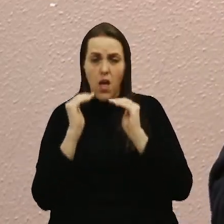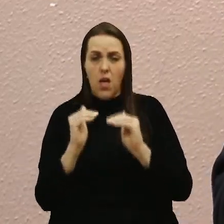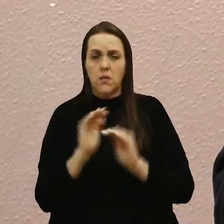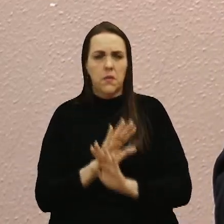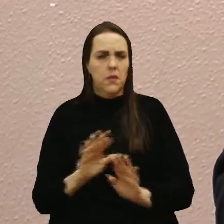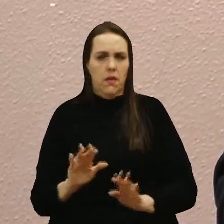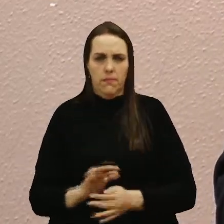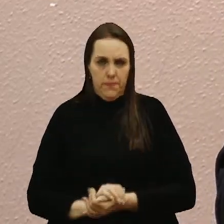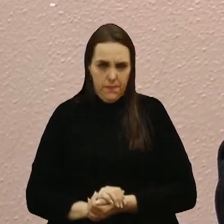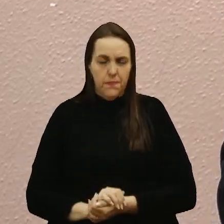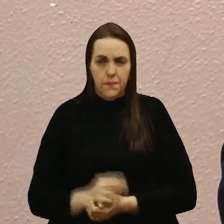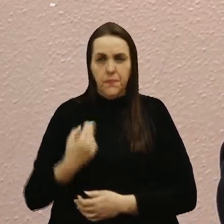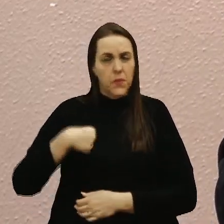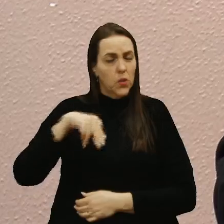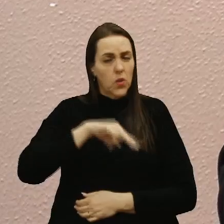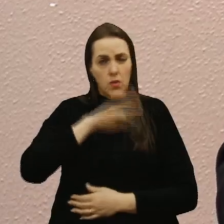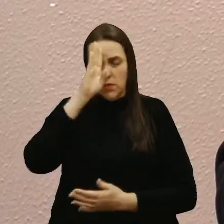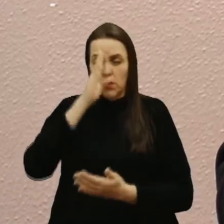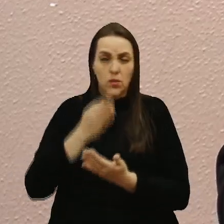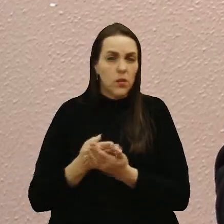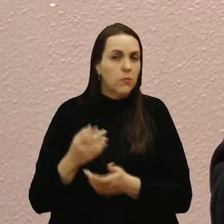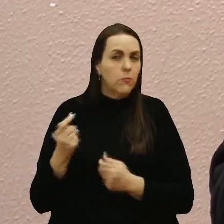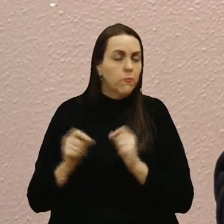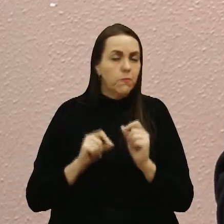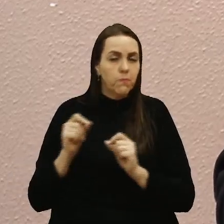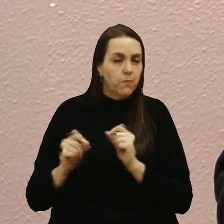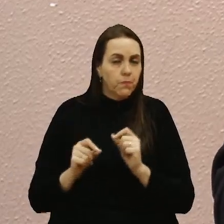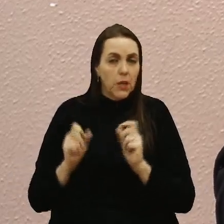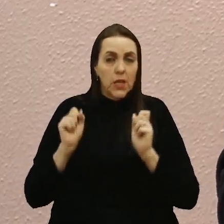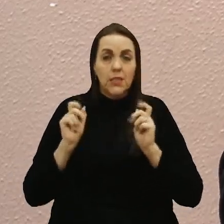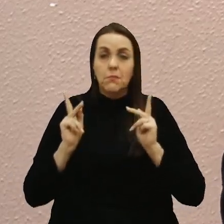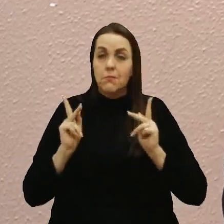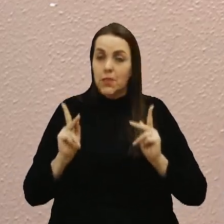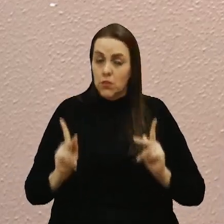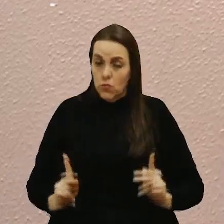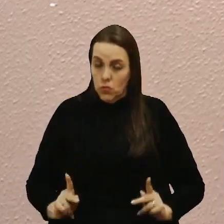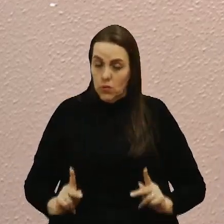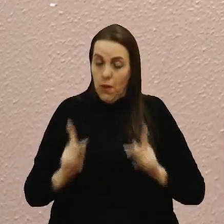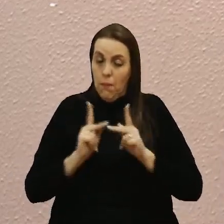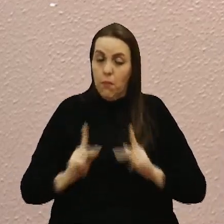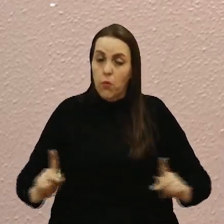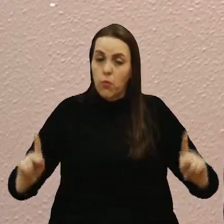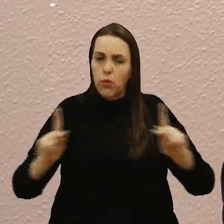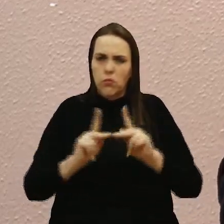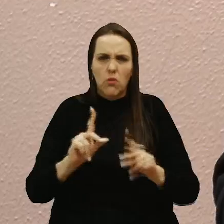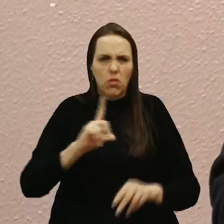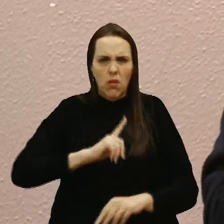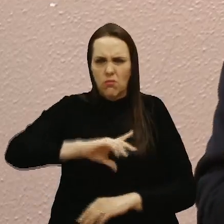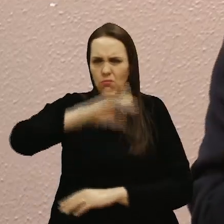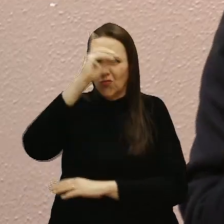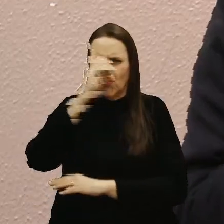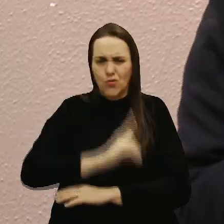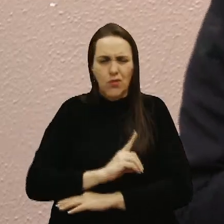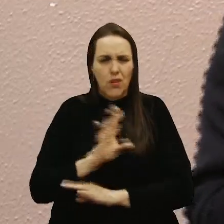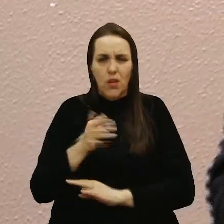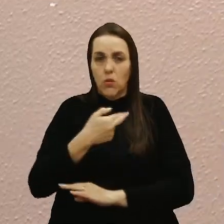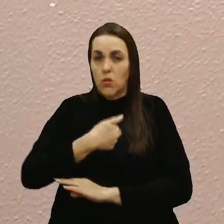religião. Nós achamos que as pessoas, a população tem que ter todo o direito de exercer a